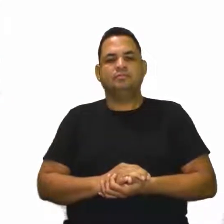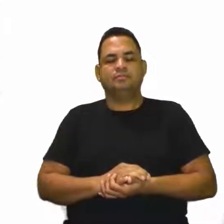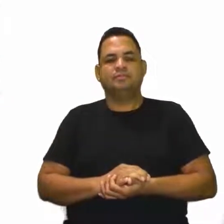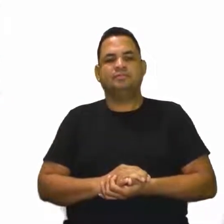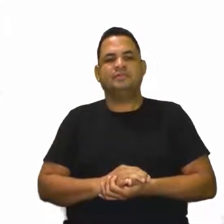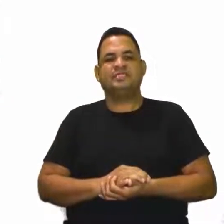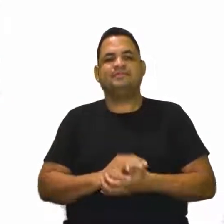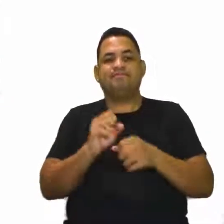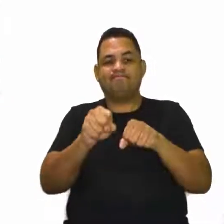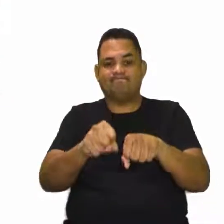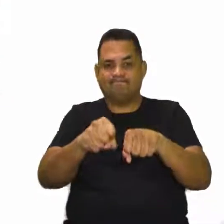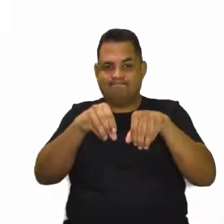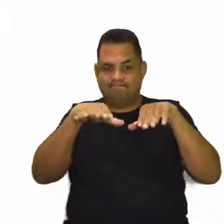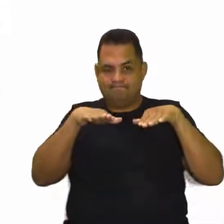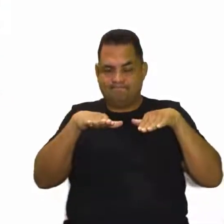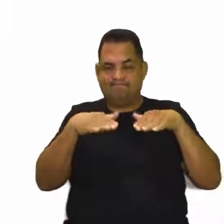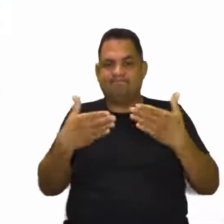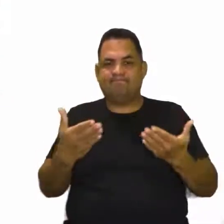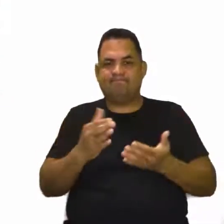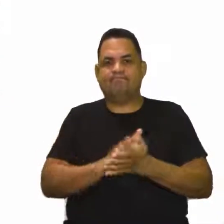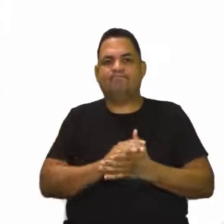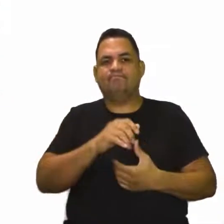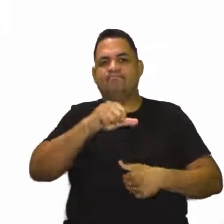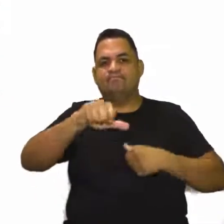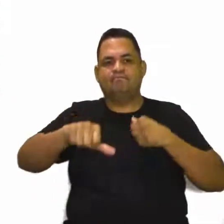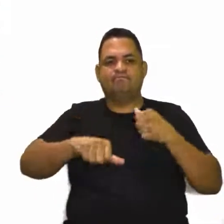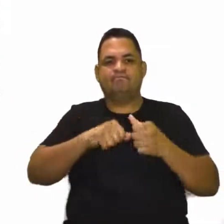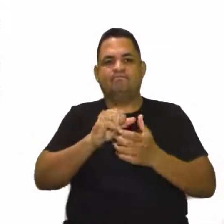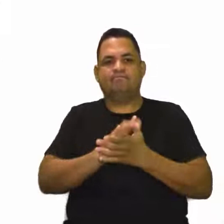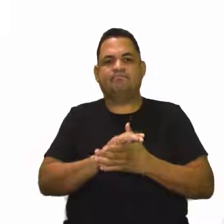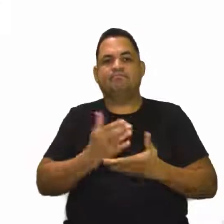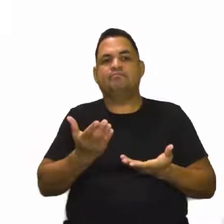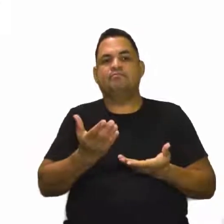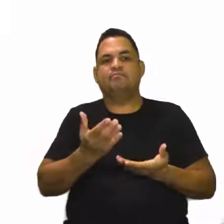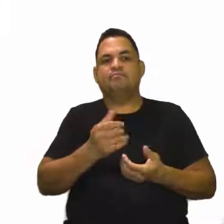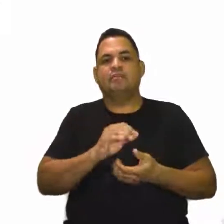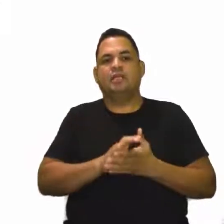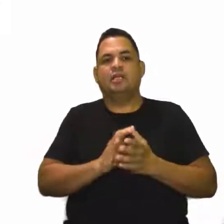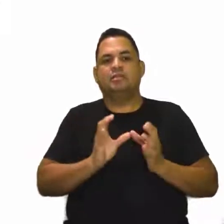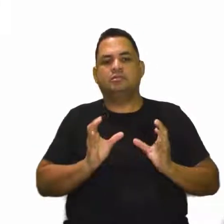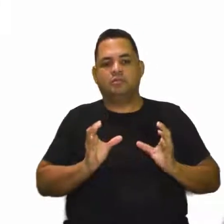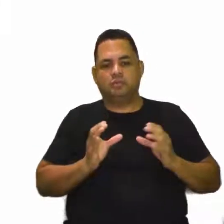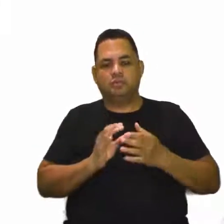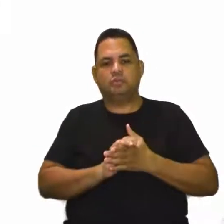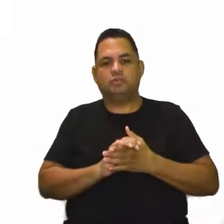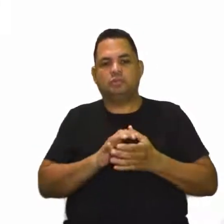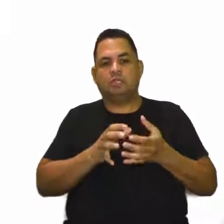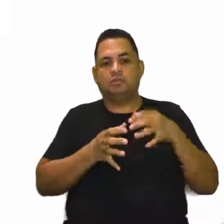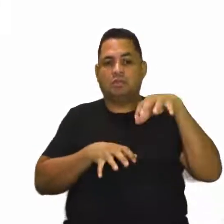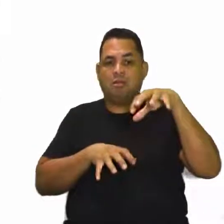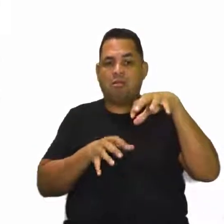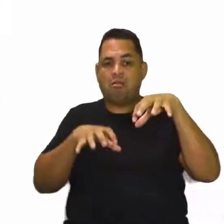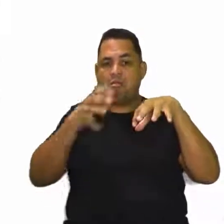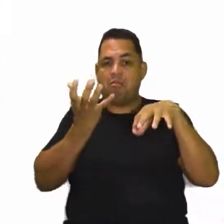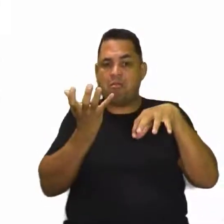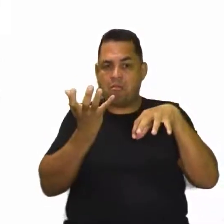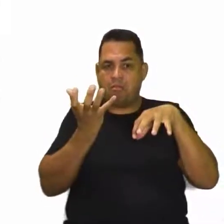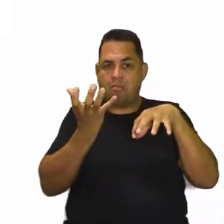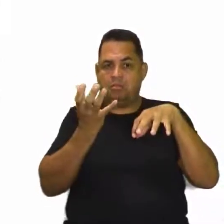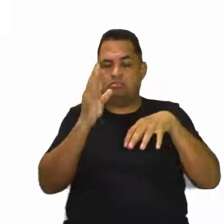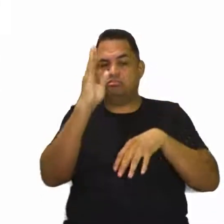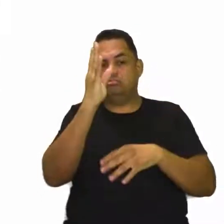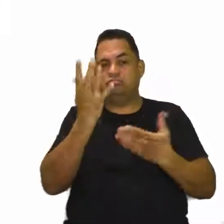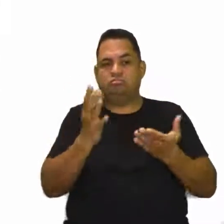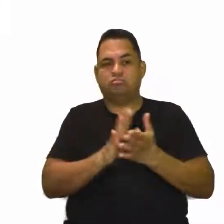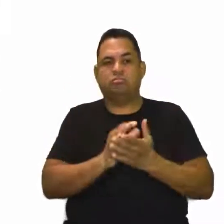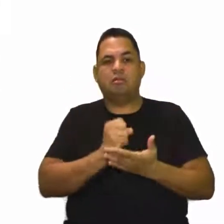lá. A Assembleia Constituinte transformou-se em Congresso Nacional,